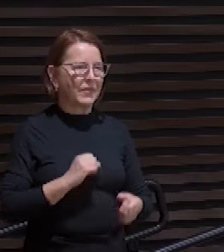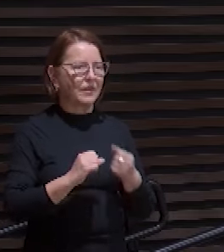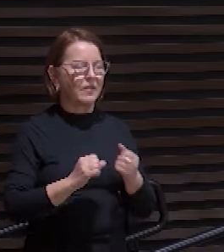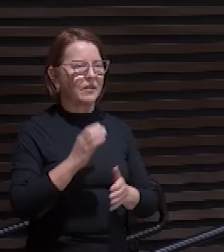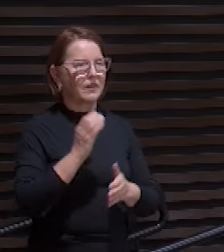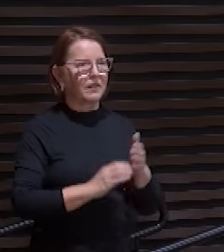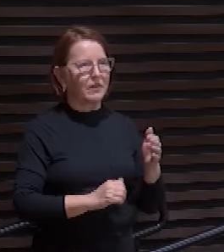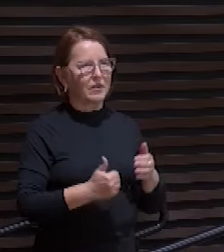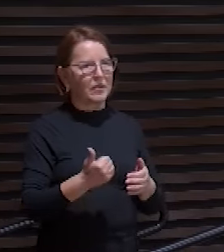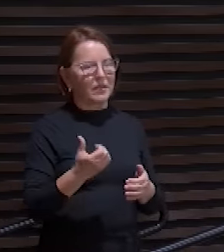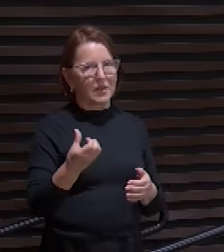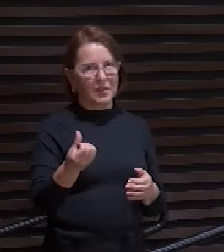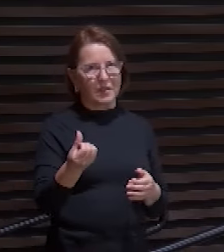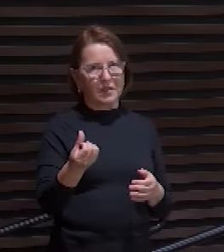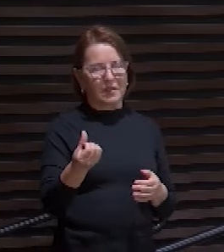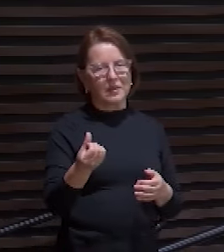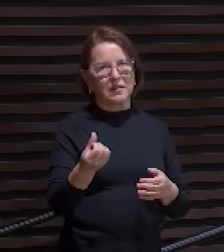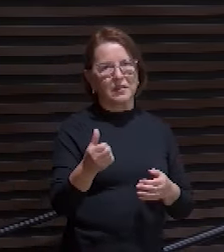11.